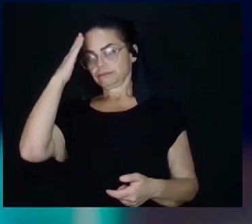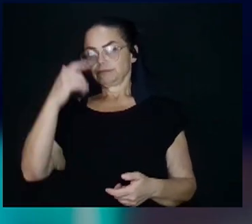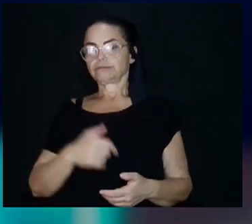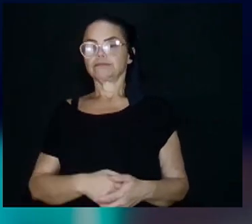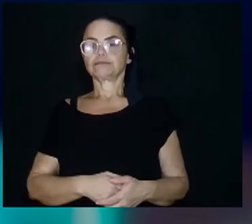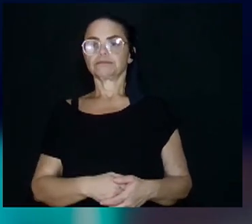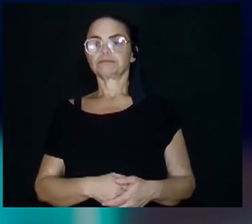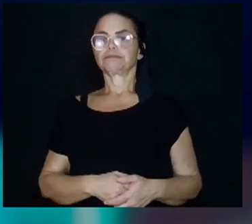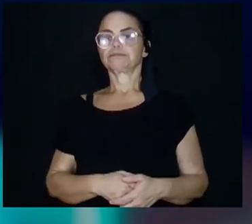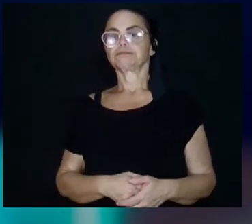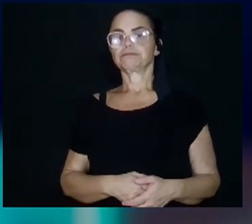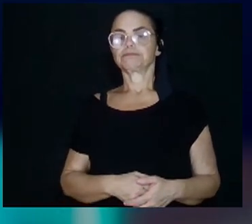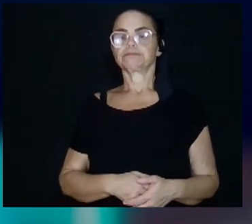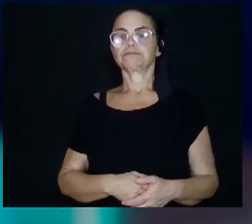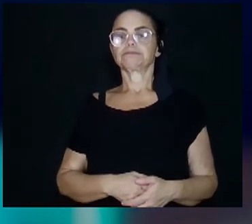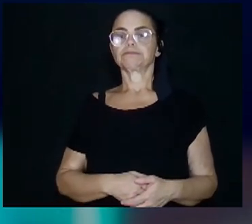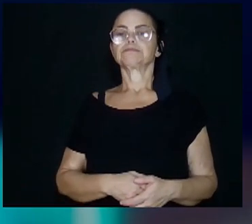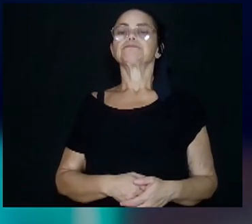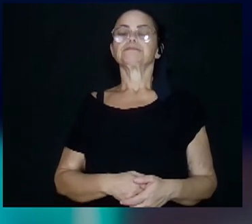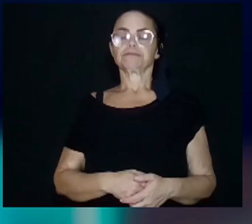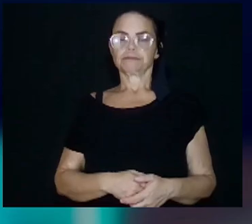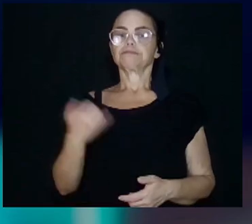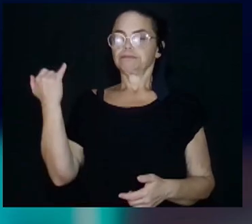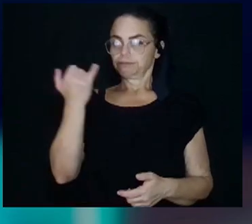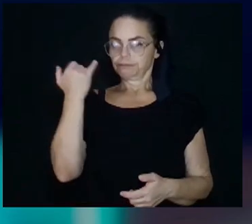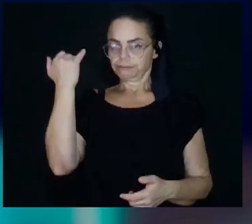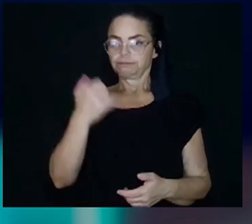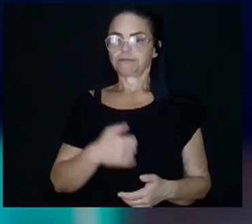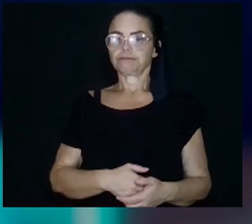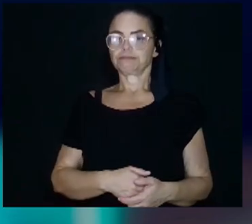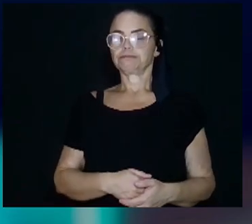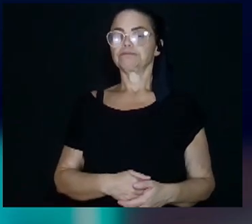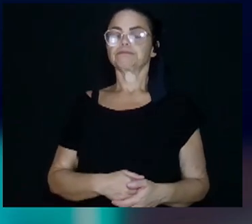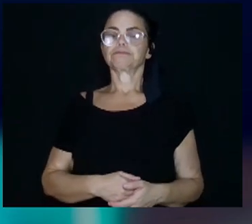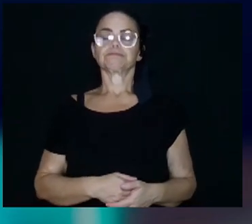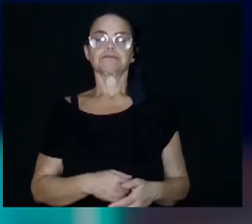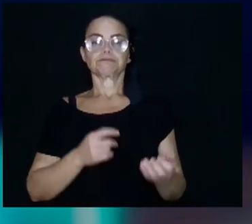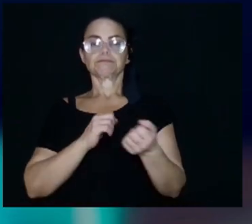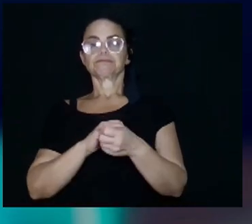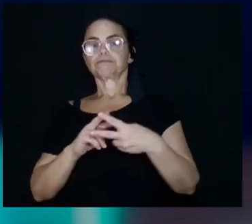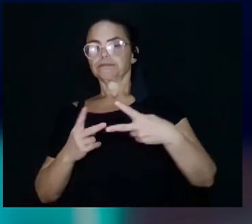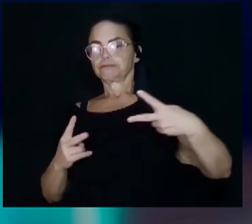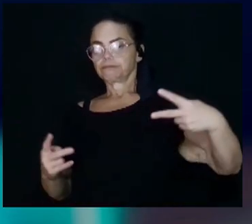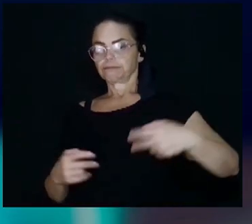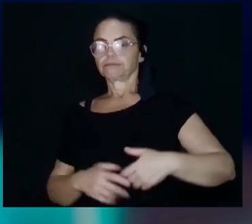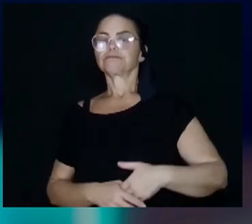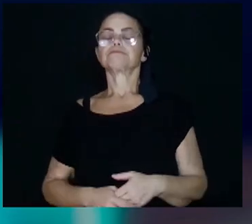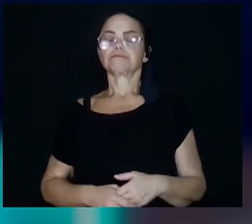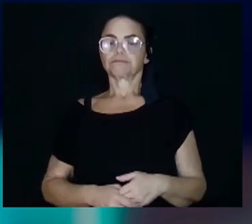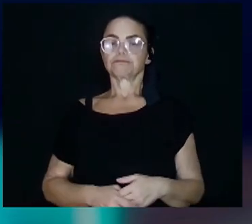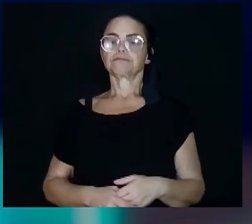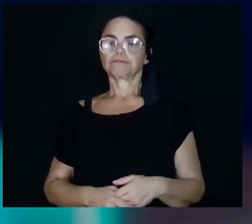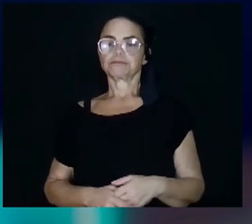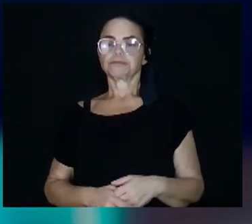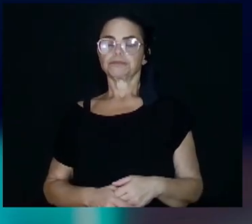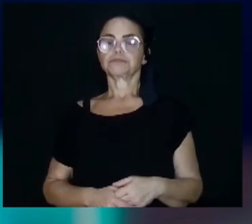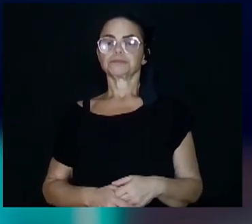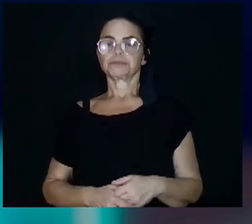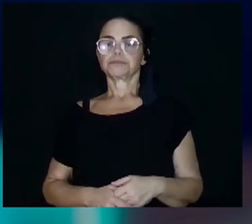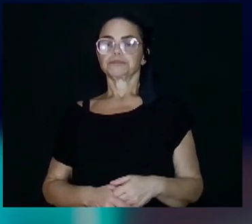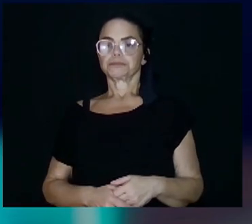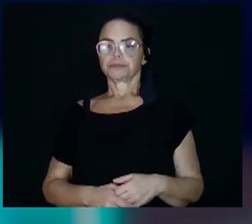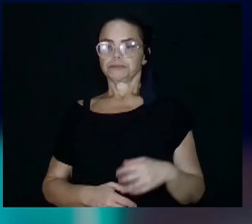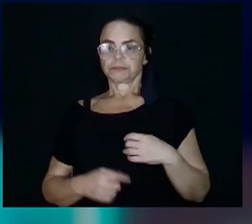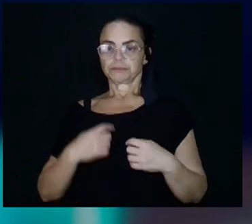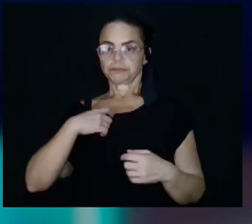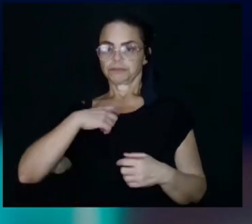Então, isso é muito importante. Então, a parte genética, ela traz essa questão, tá bom? É fundamental